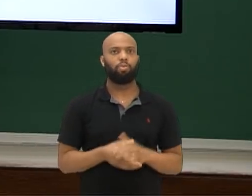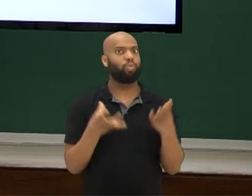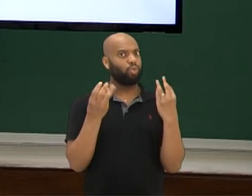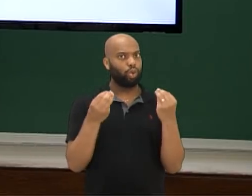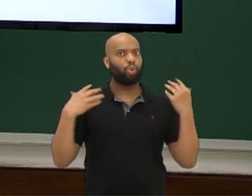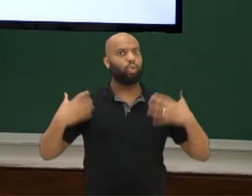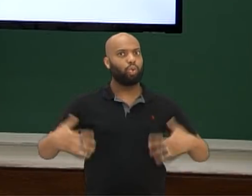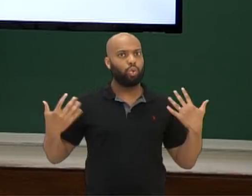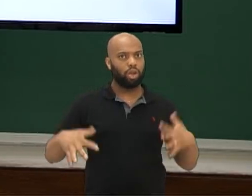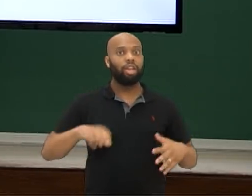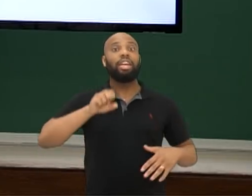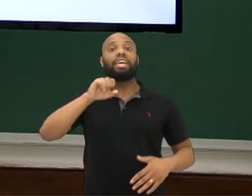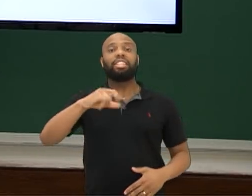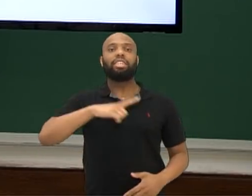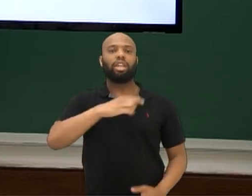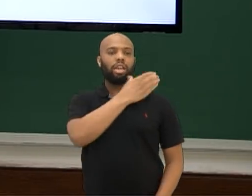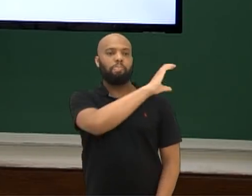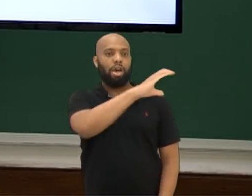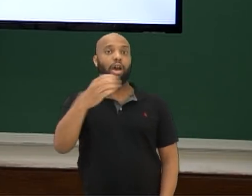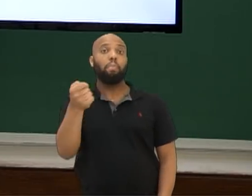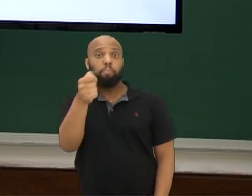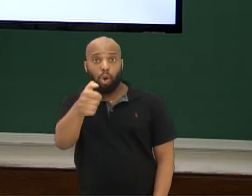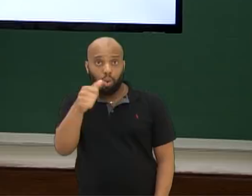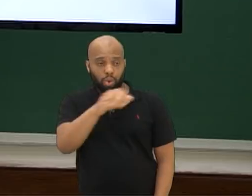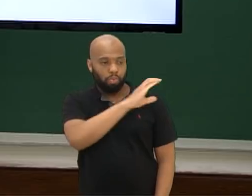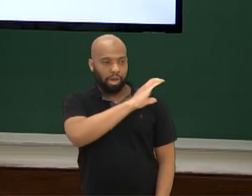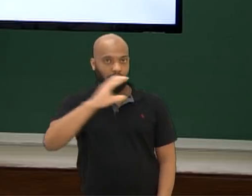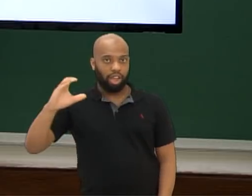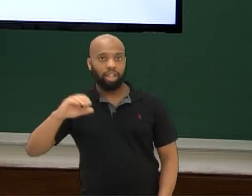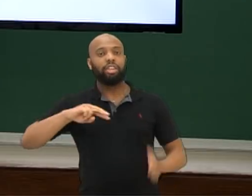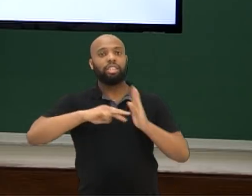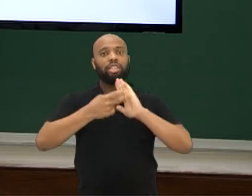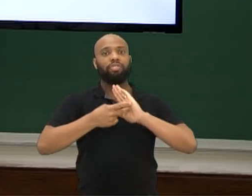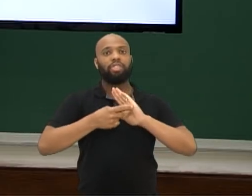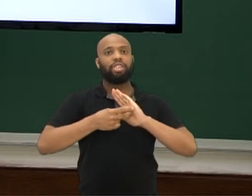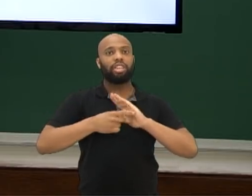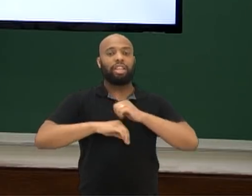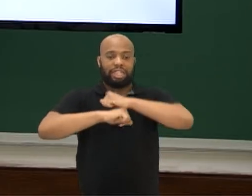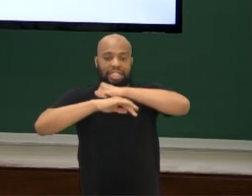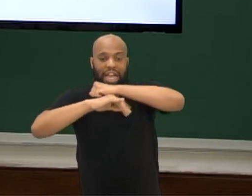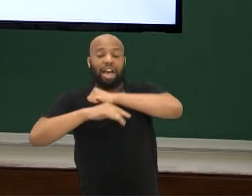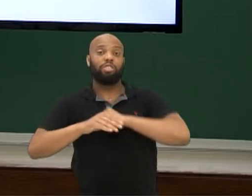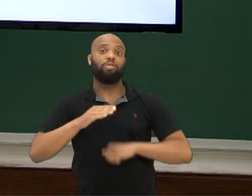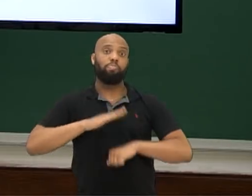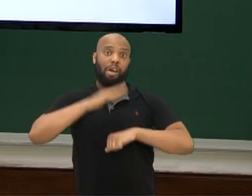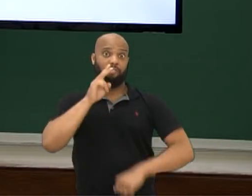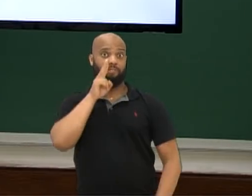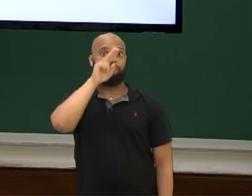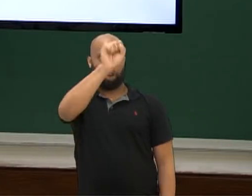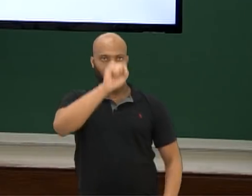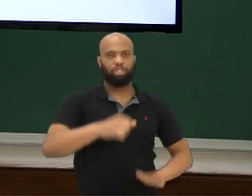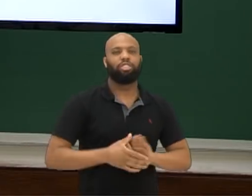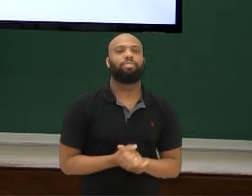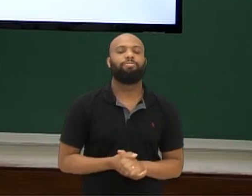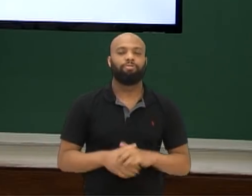Beleza? Então quanto menor a cadeia de um ácido, mais ácido ele é, tá bom? Beleza? Ficou meio